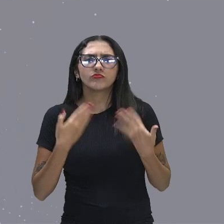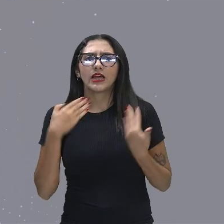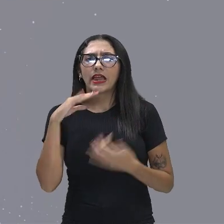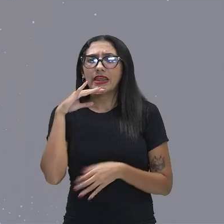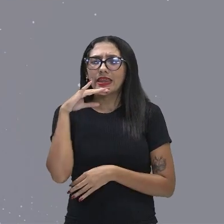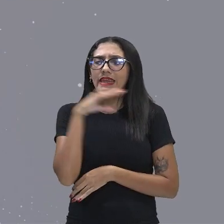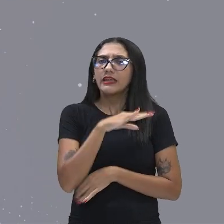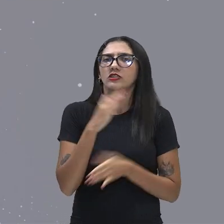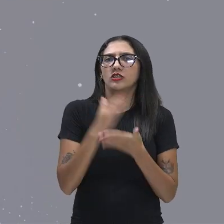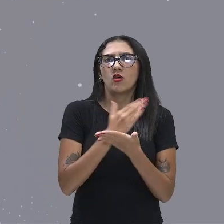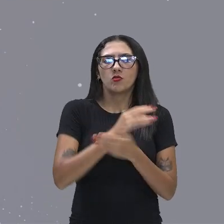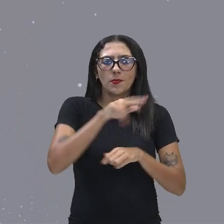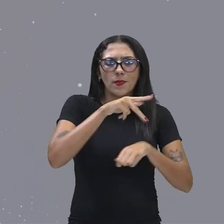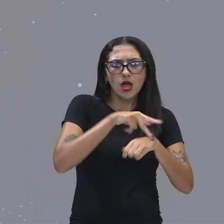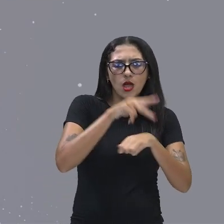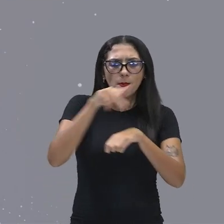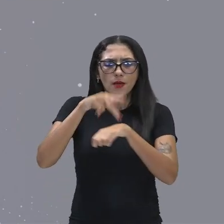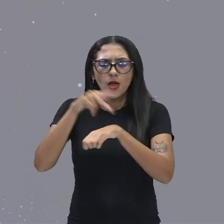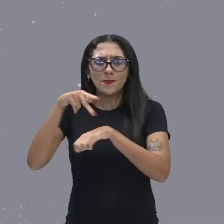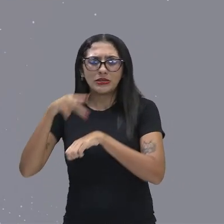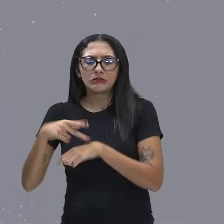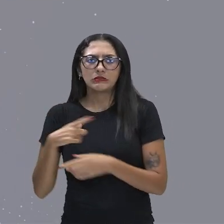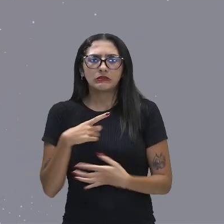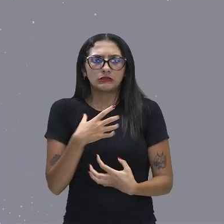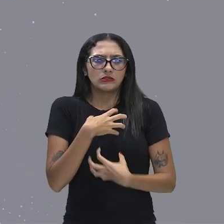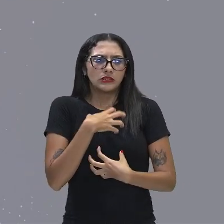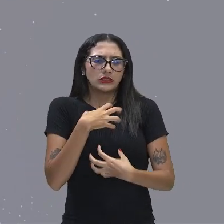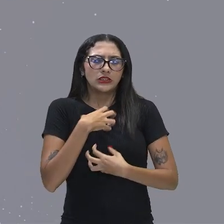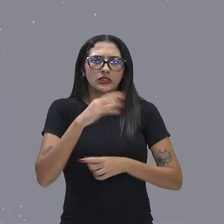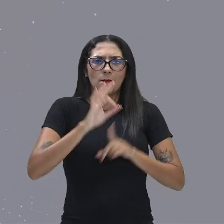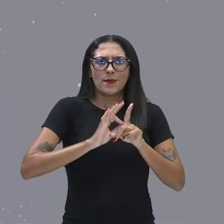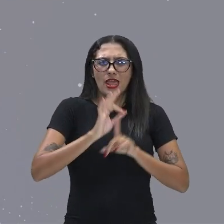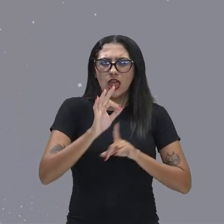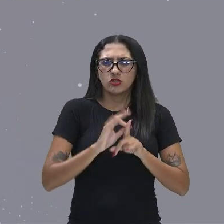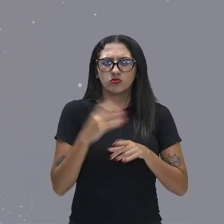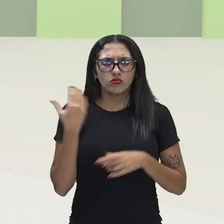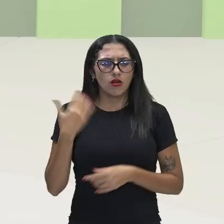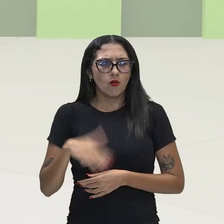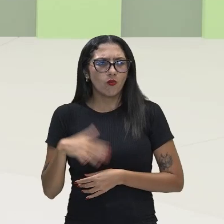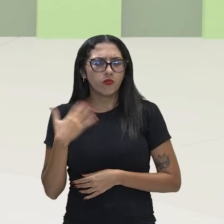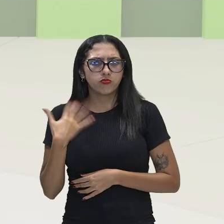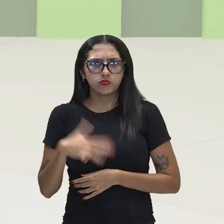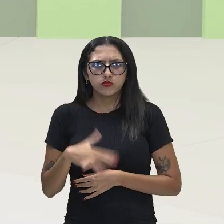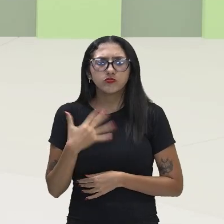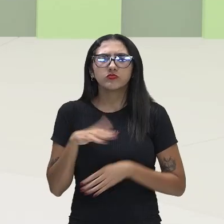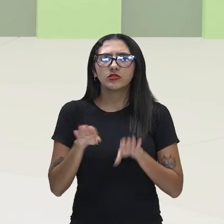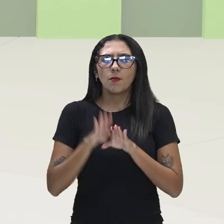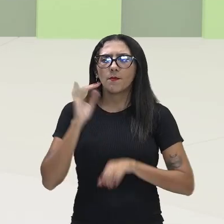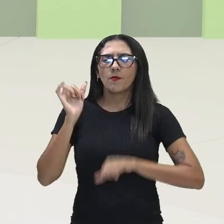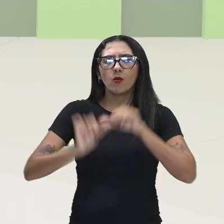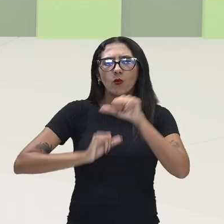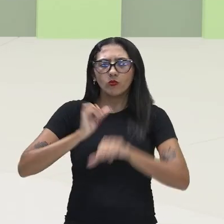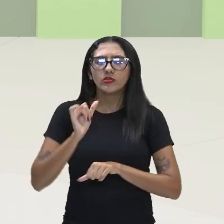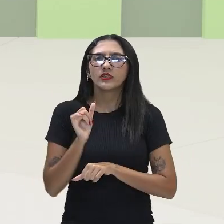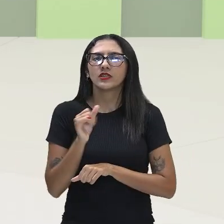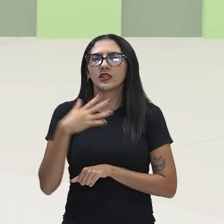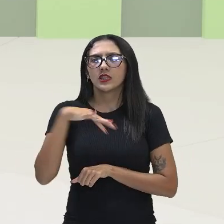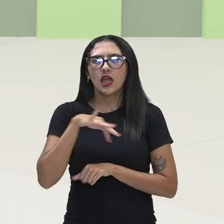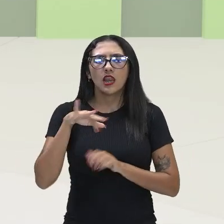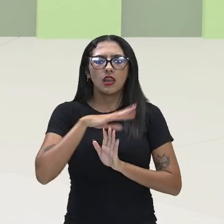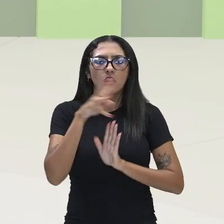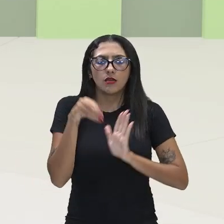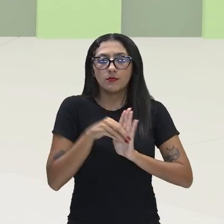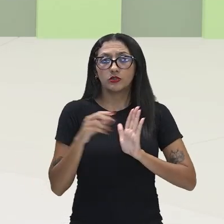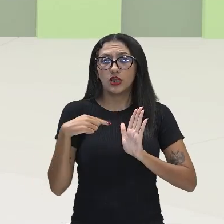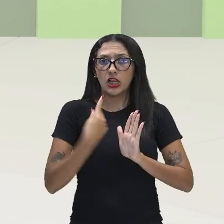países morrendo por essas temperaturas, né, altas. Alterações climáticas que na Amazônia nós